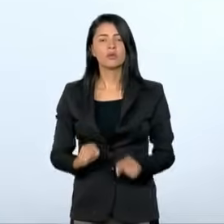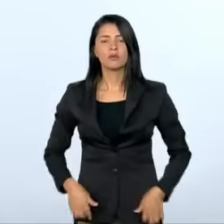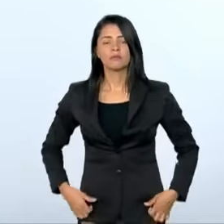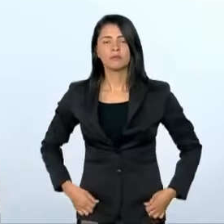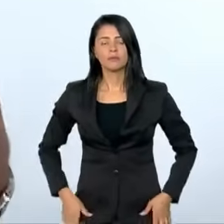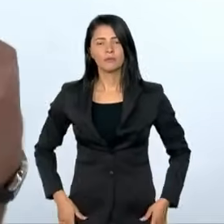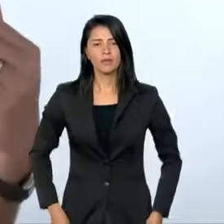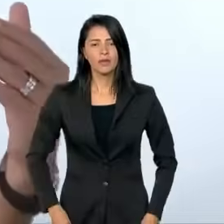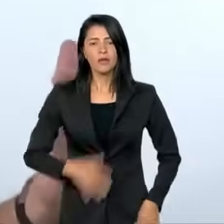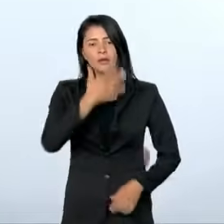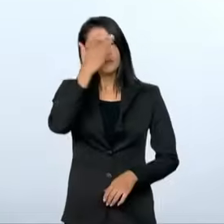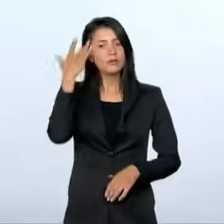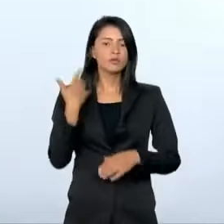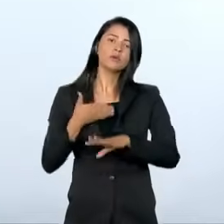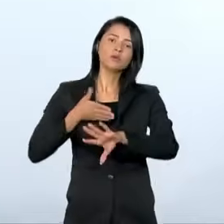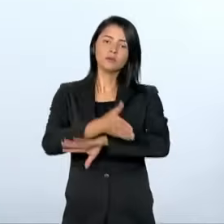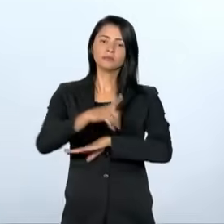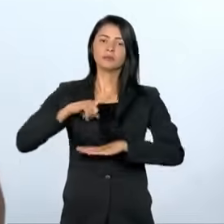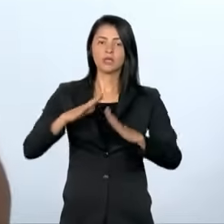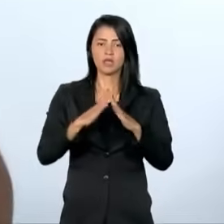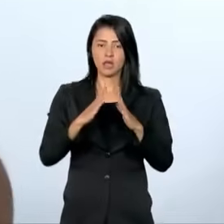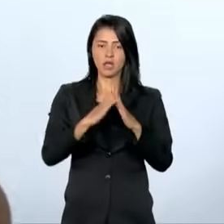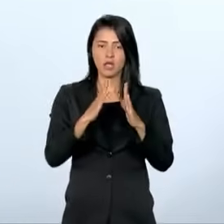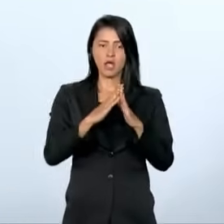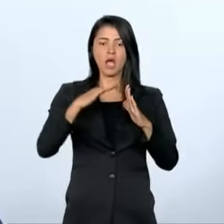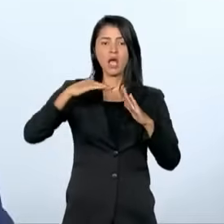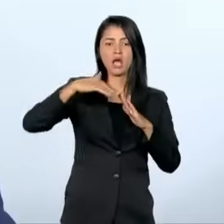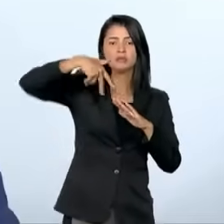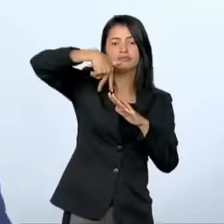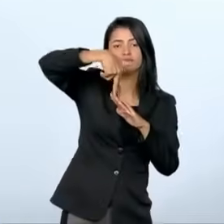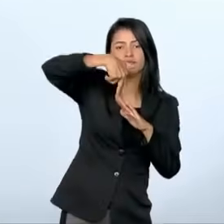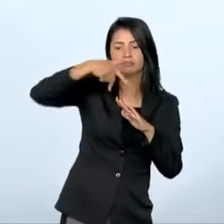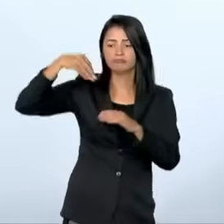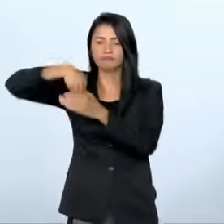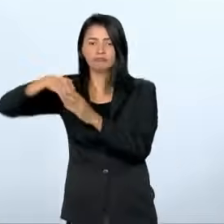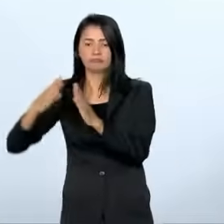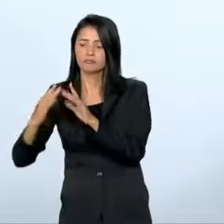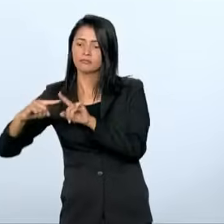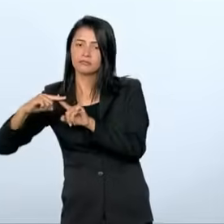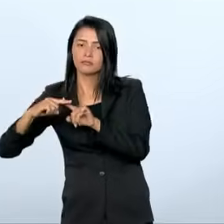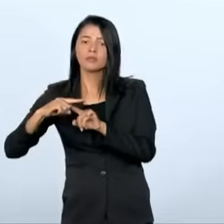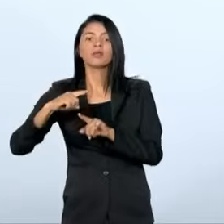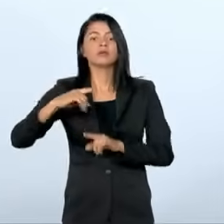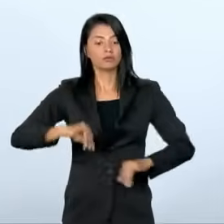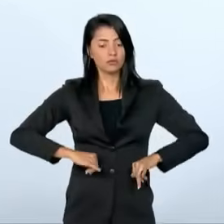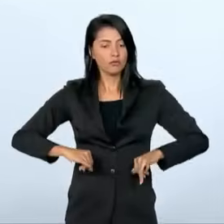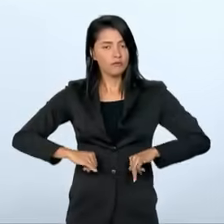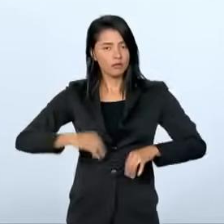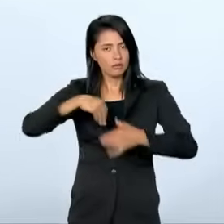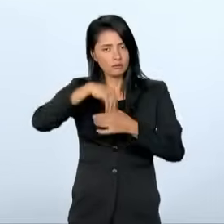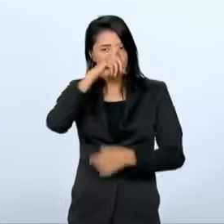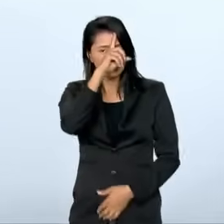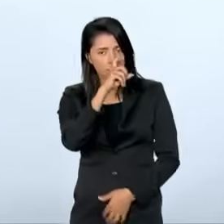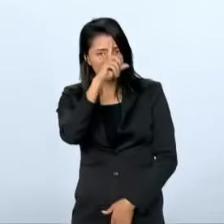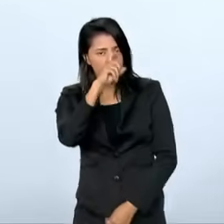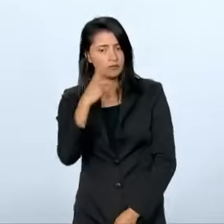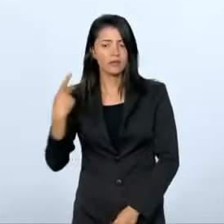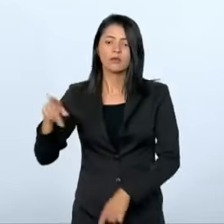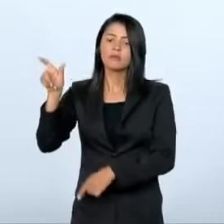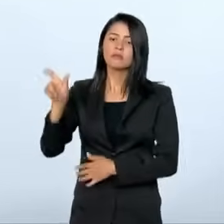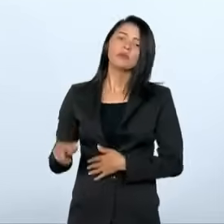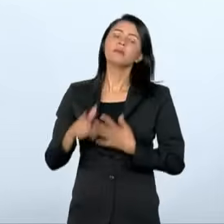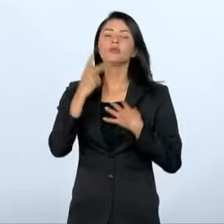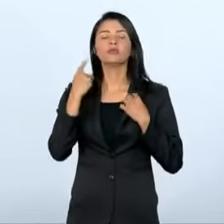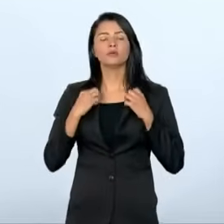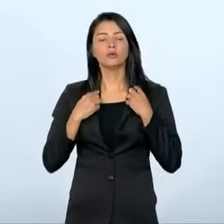está em cima dos telhados, a quem está dentro das igrejas, sofrendo dentro dos hospitais. Então, muito mais ainda ao general que fez